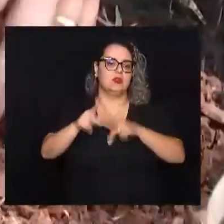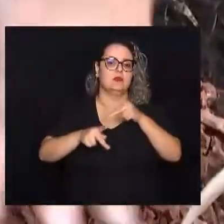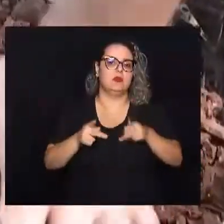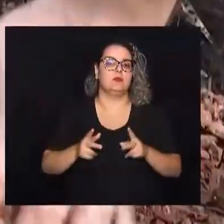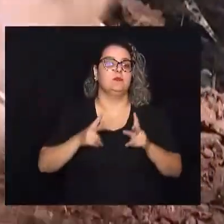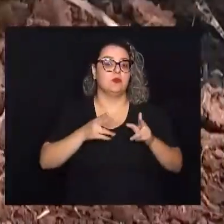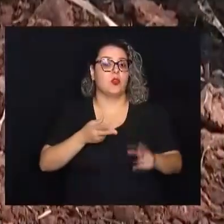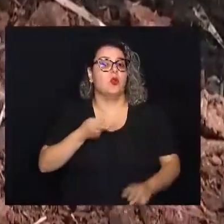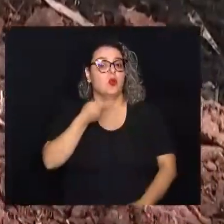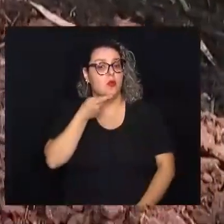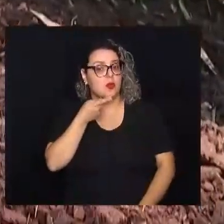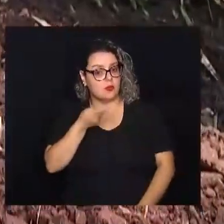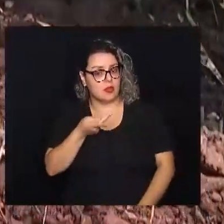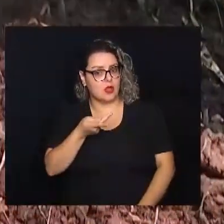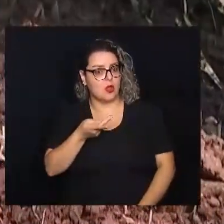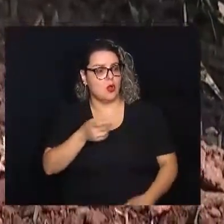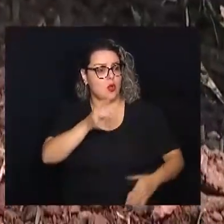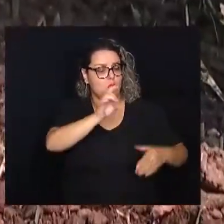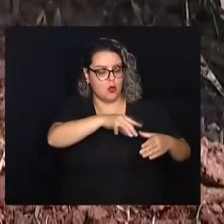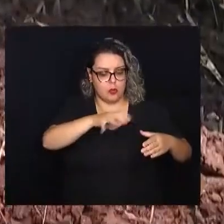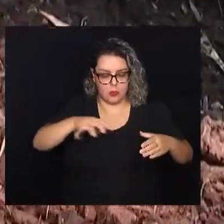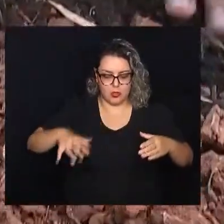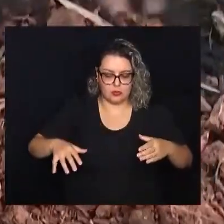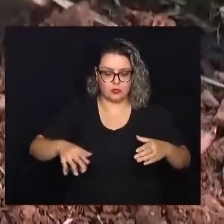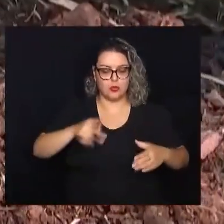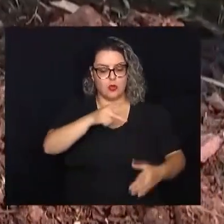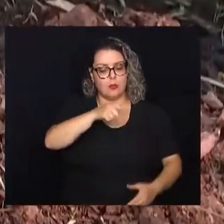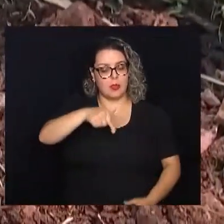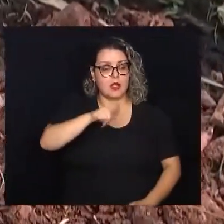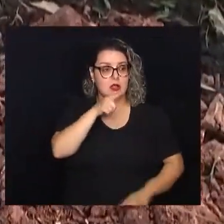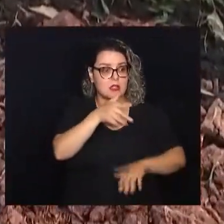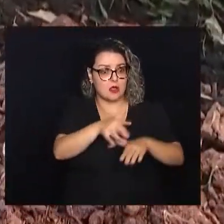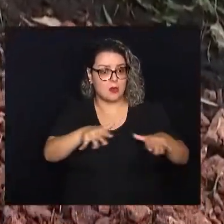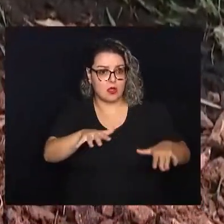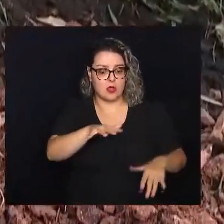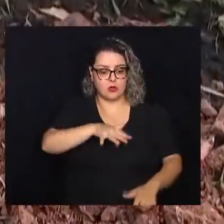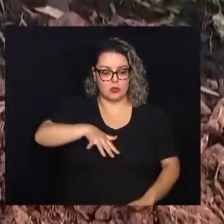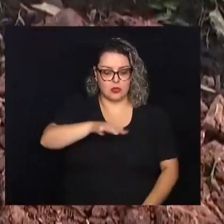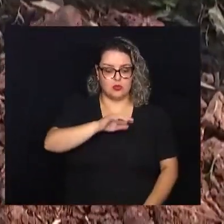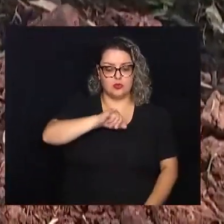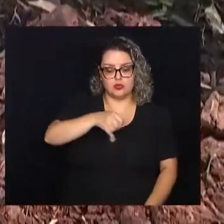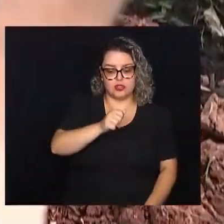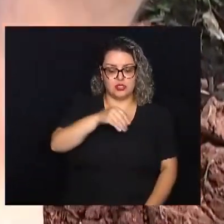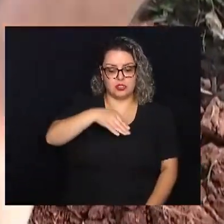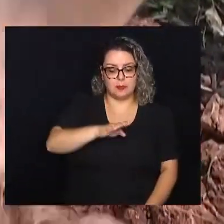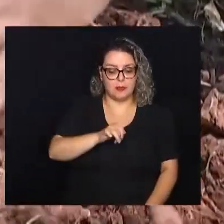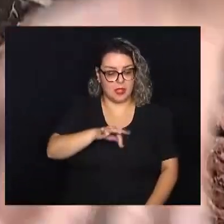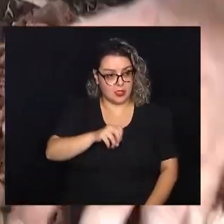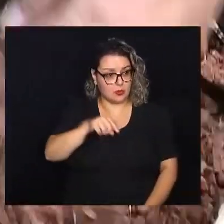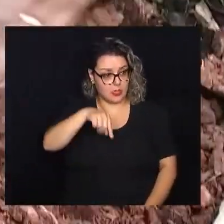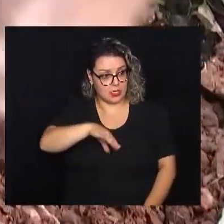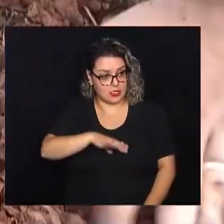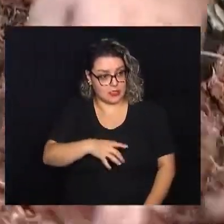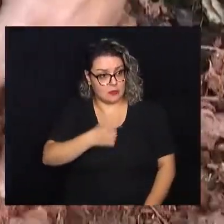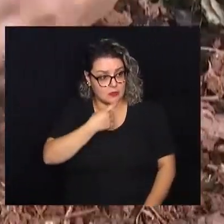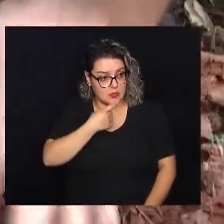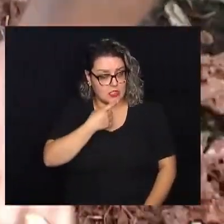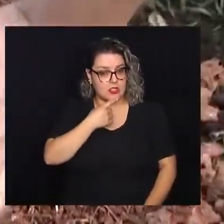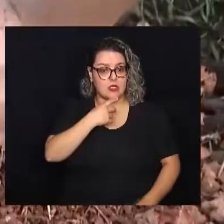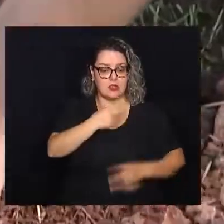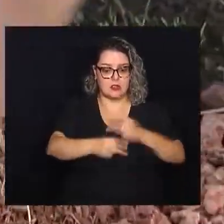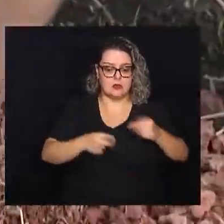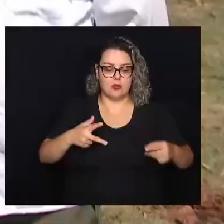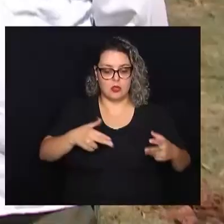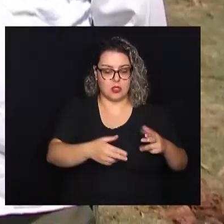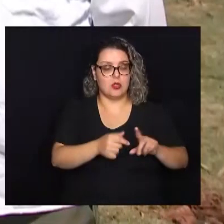como eu falei o plantio está sendo aqui no Parque das Águas que fica localizada na região do Parque Jambeiro aqui em Campinas o parque foi inaugurado em